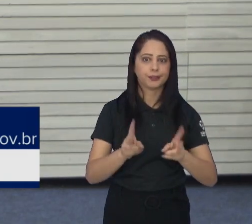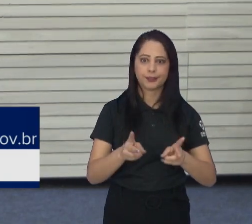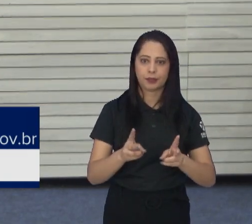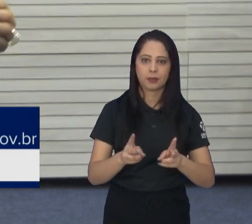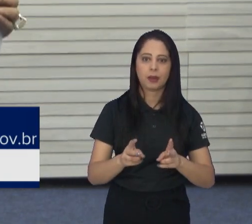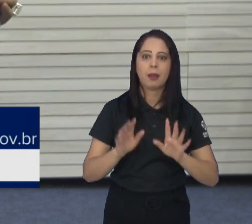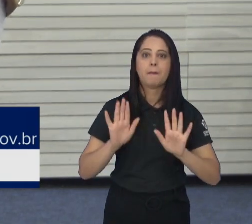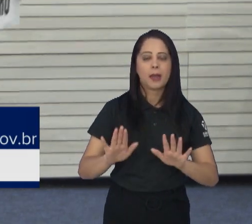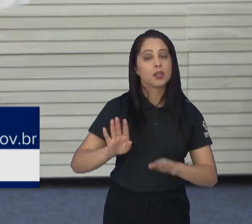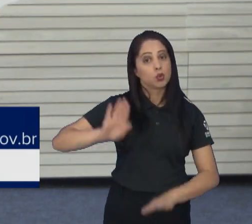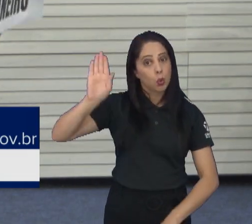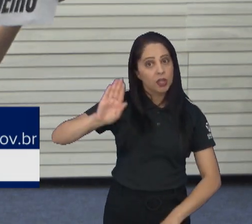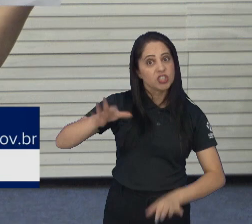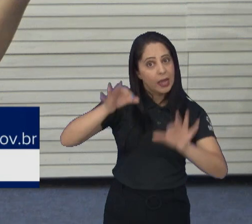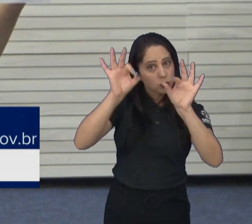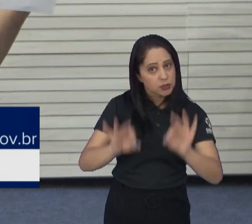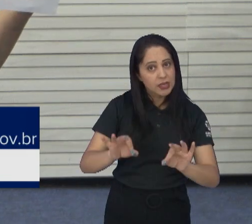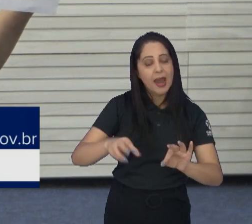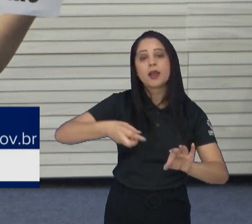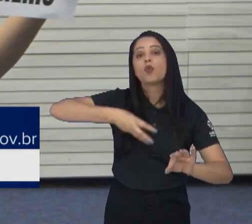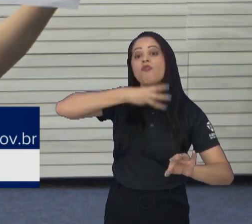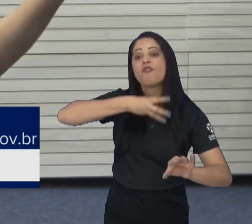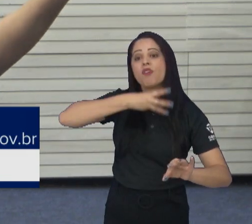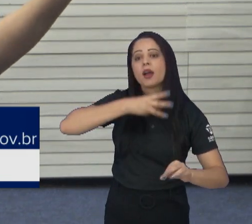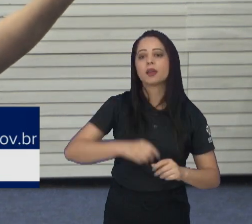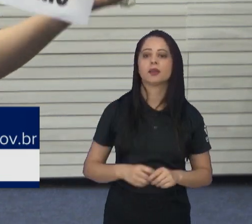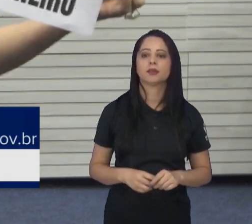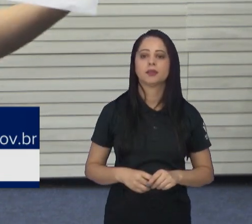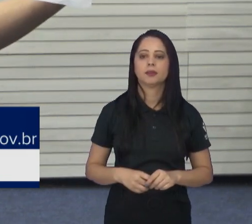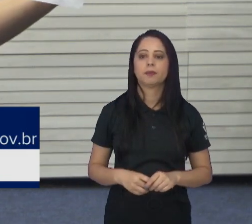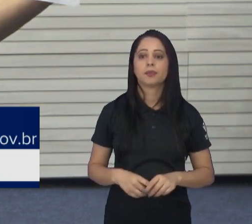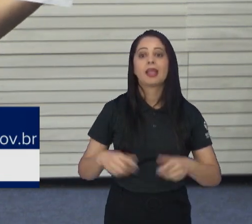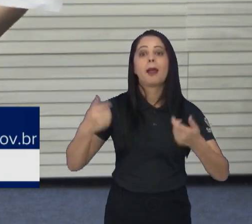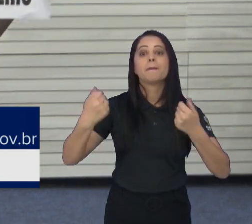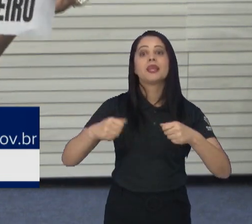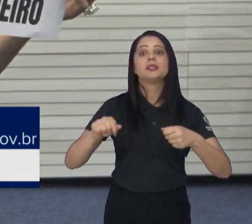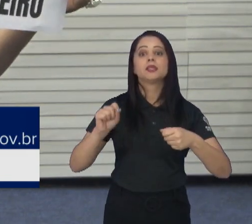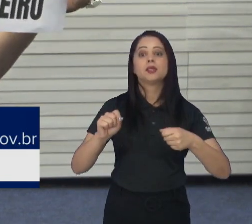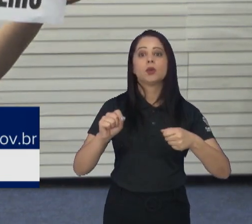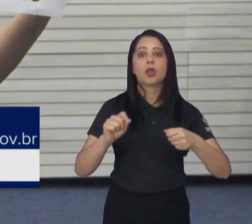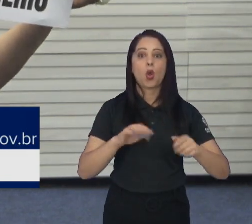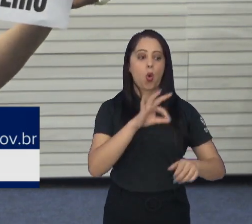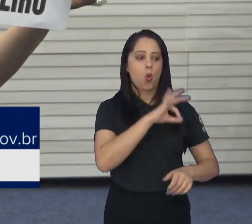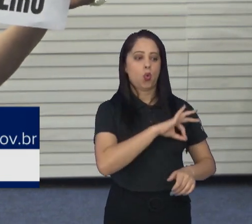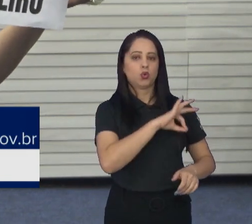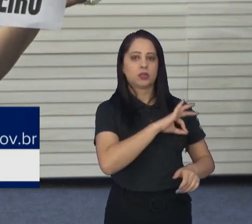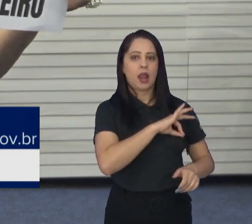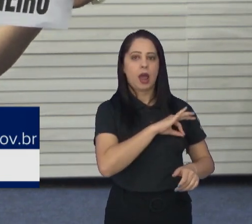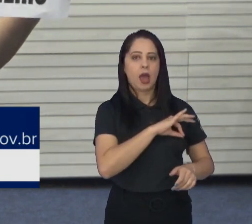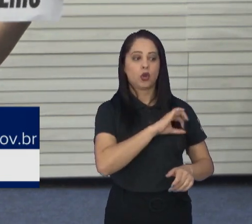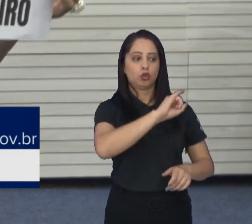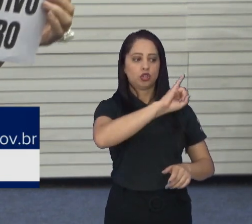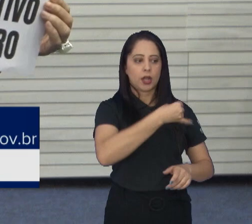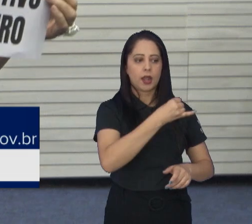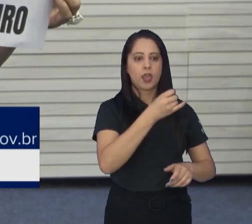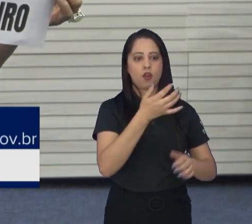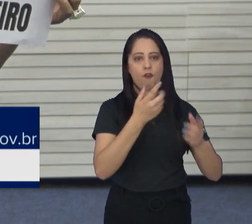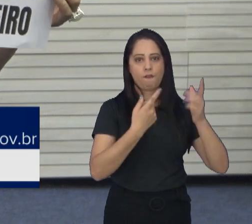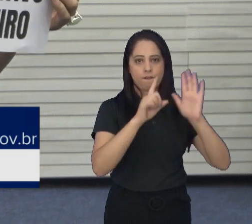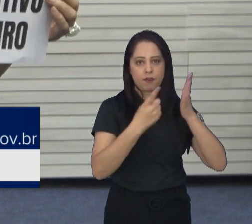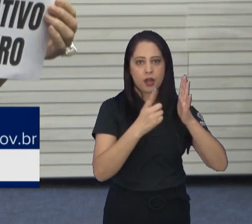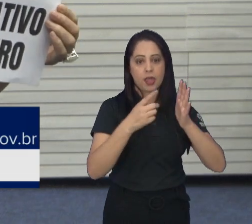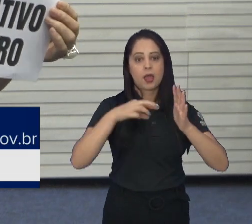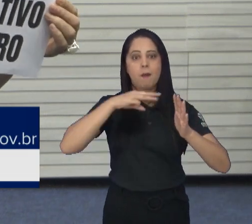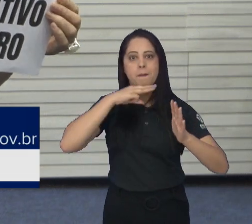do prefeito. Mas eu quero aqui falar que tem que dar retroativo, lembrar aqui do presente. Retroativo